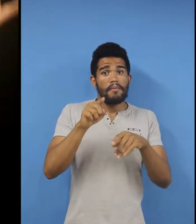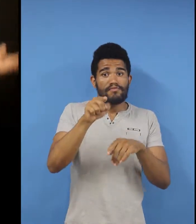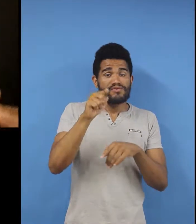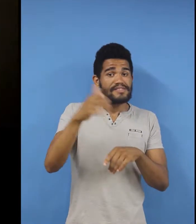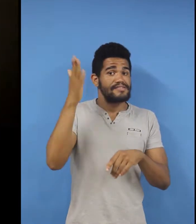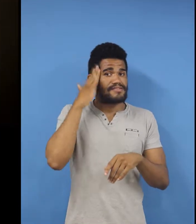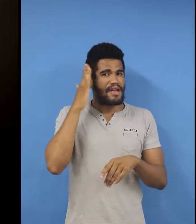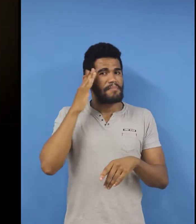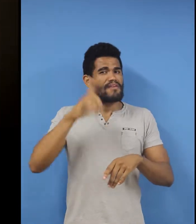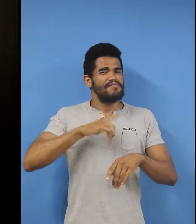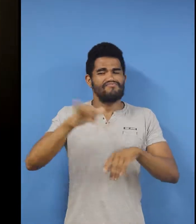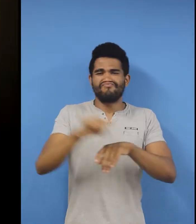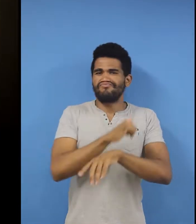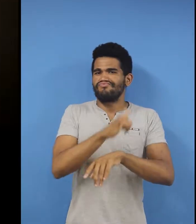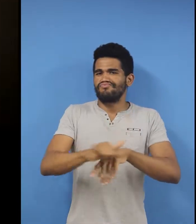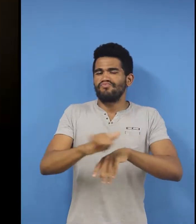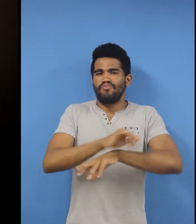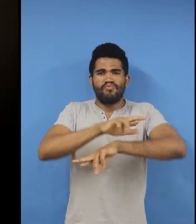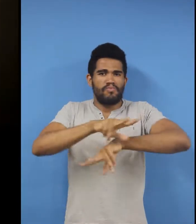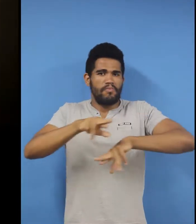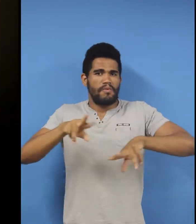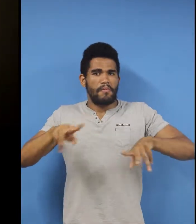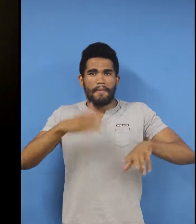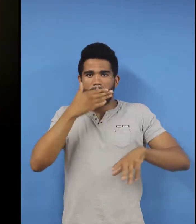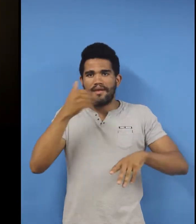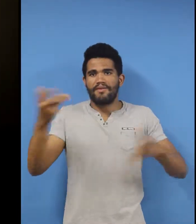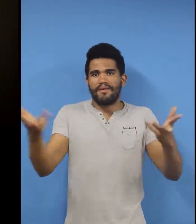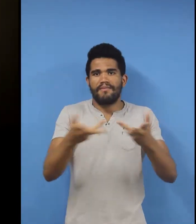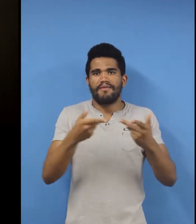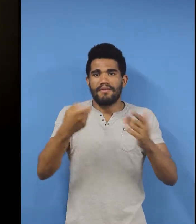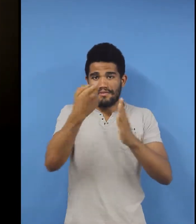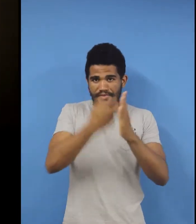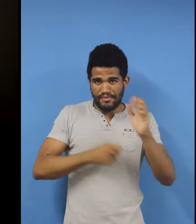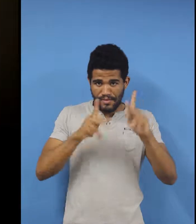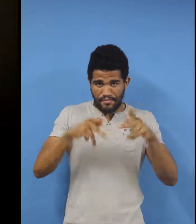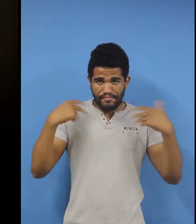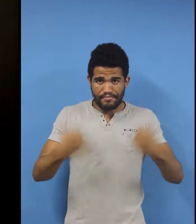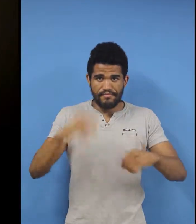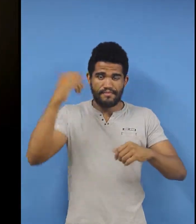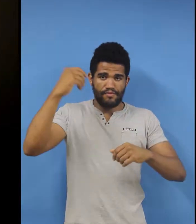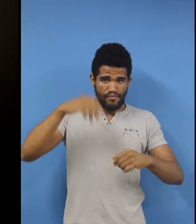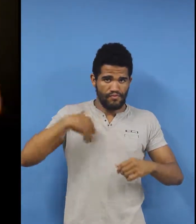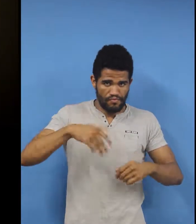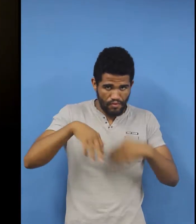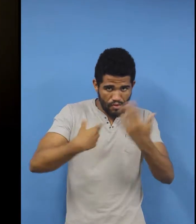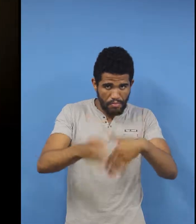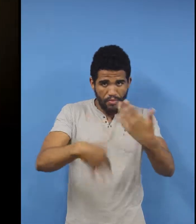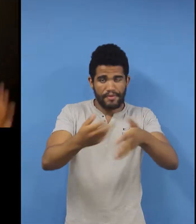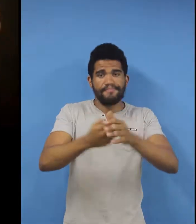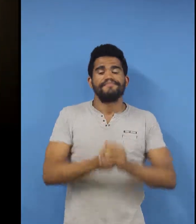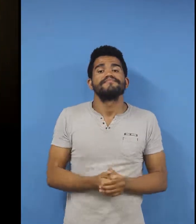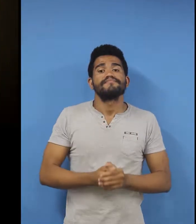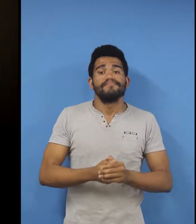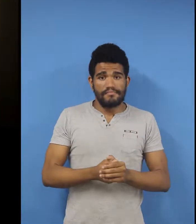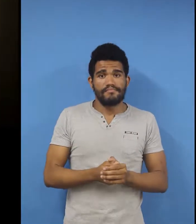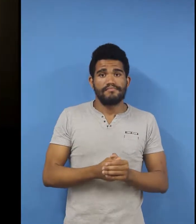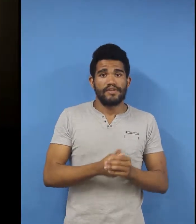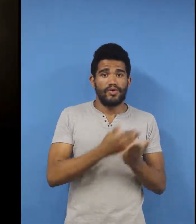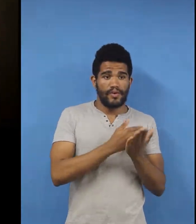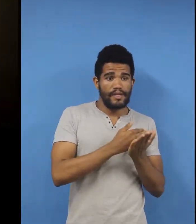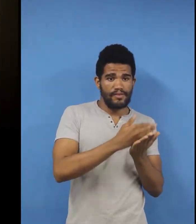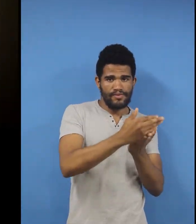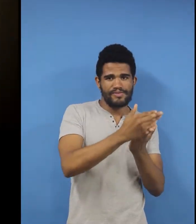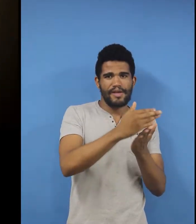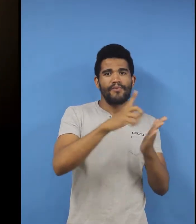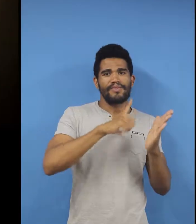de coisa que vocês podem utilizar para enriquecer o texto de vocês, ó. Tá porreta a aula, beleza? Certo, então vamos lá. Lá na